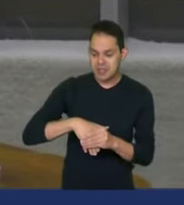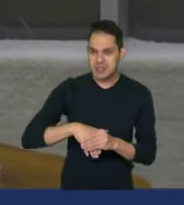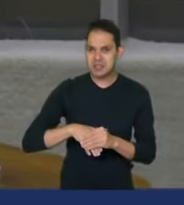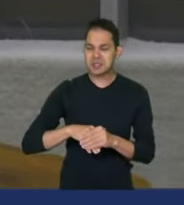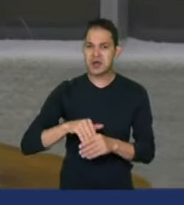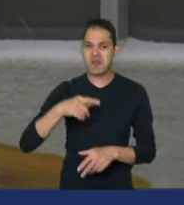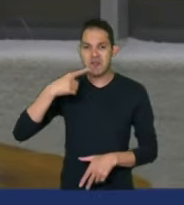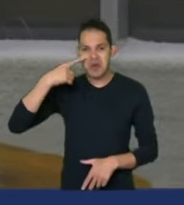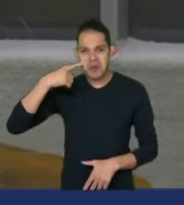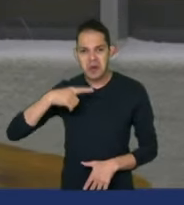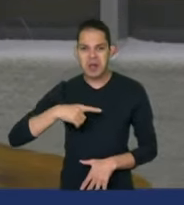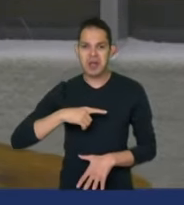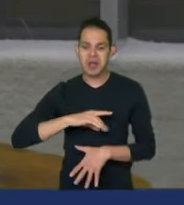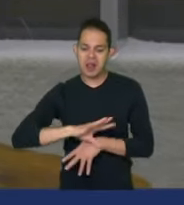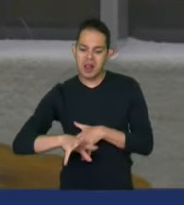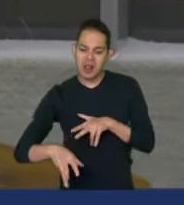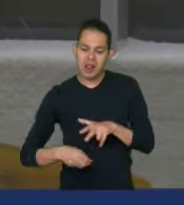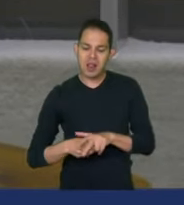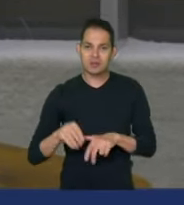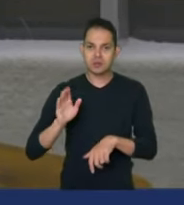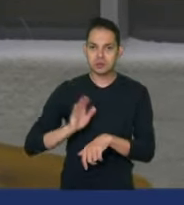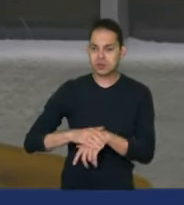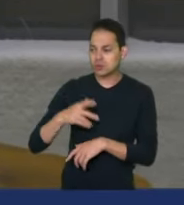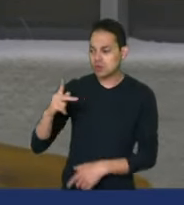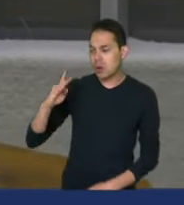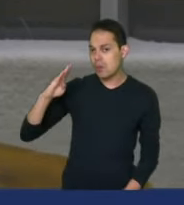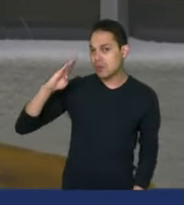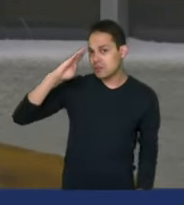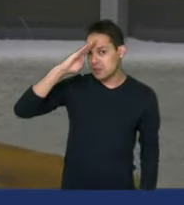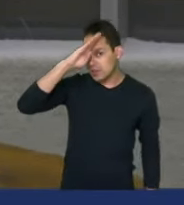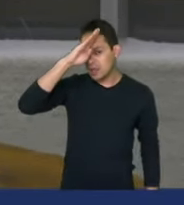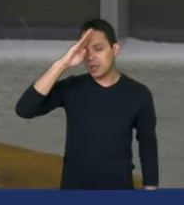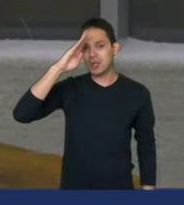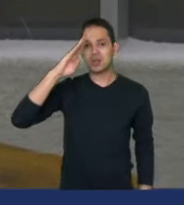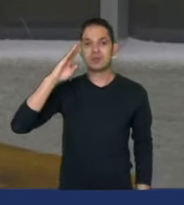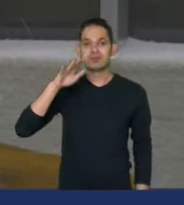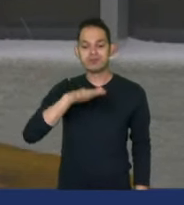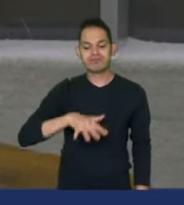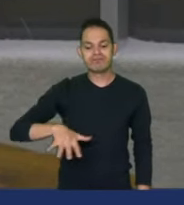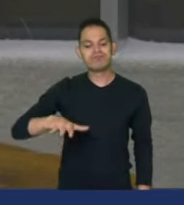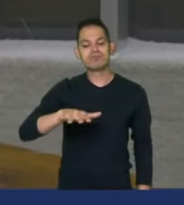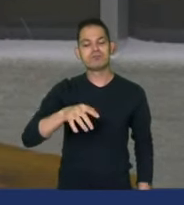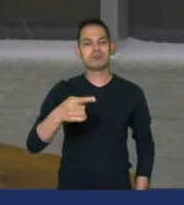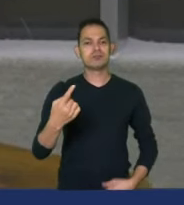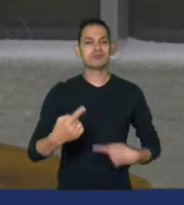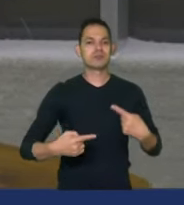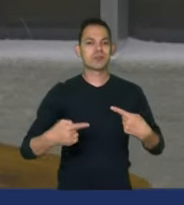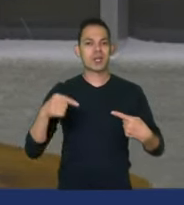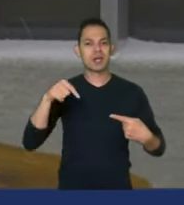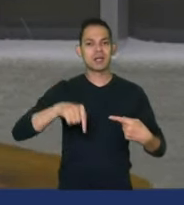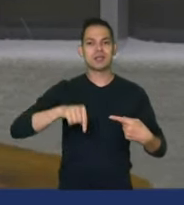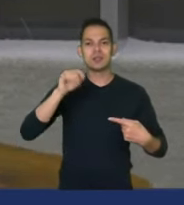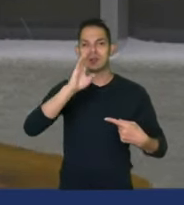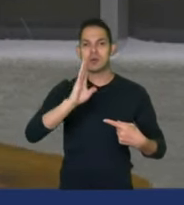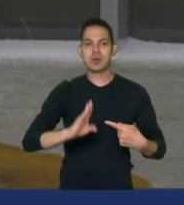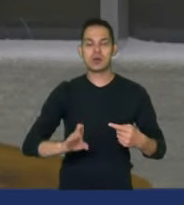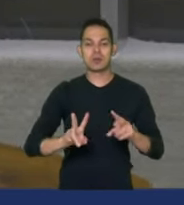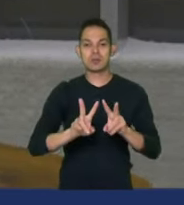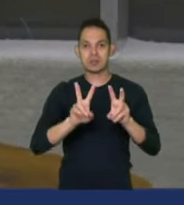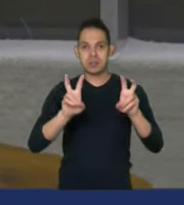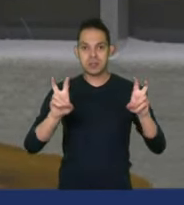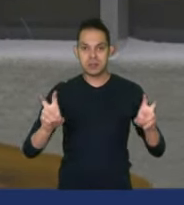do Bolsonaro, ela atraiu para a cena política brasileira uma pauta